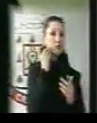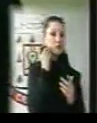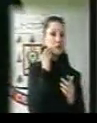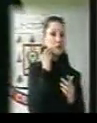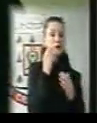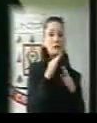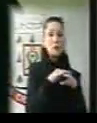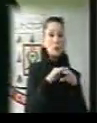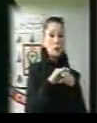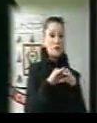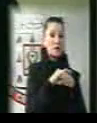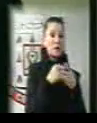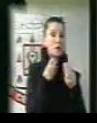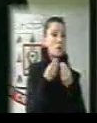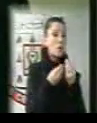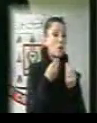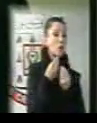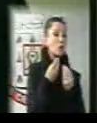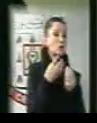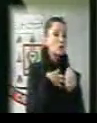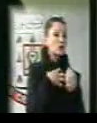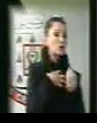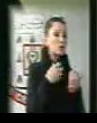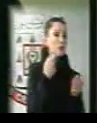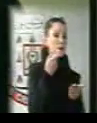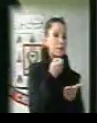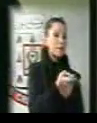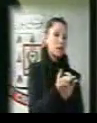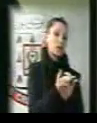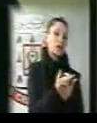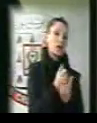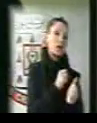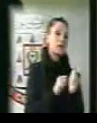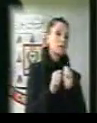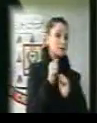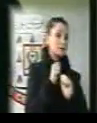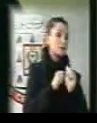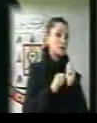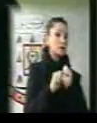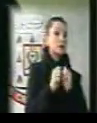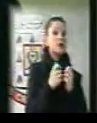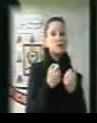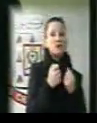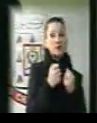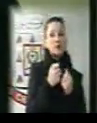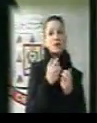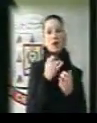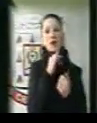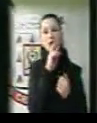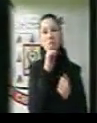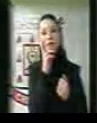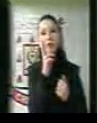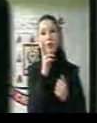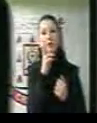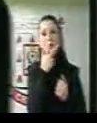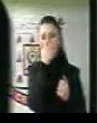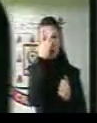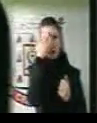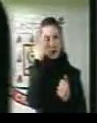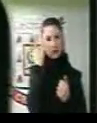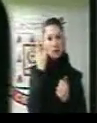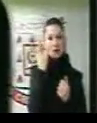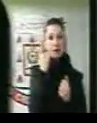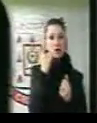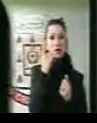DEINFRA acerca das indenizações, e administrativamente tem sido alegado a elas que a estrada de ferro já